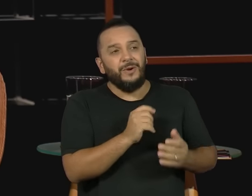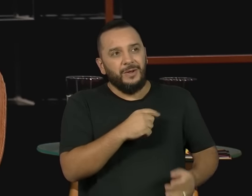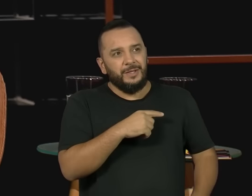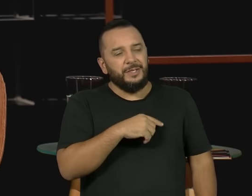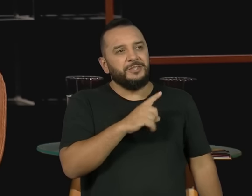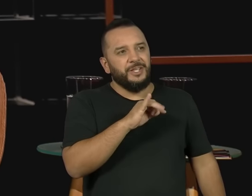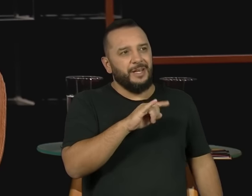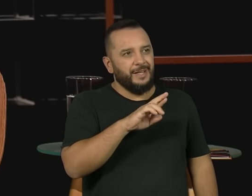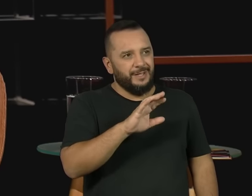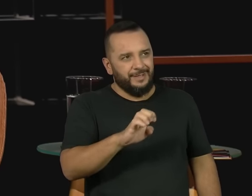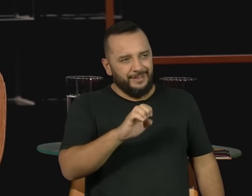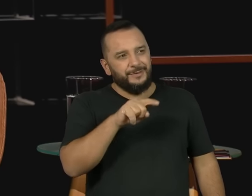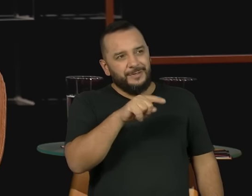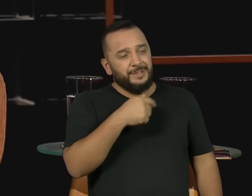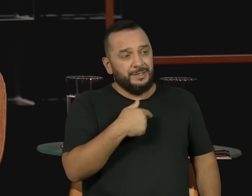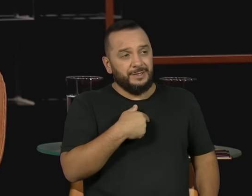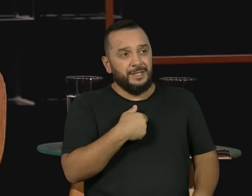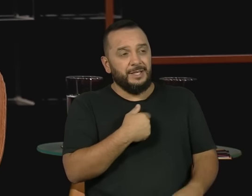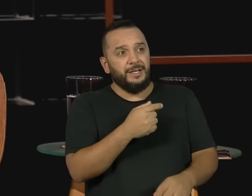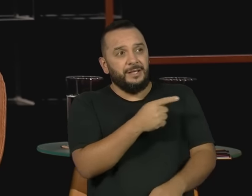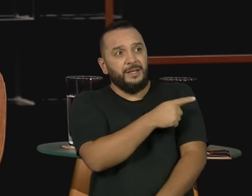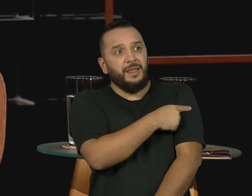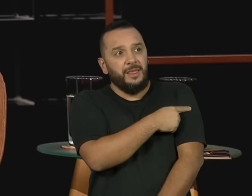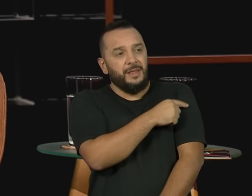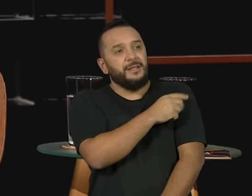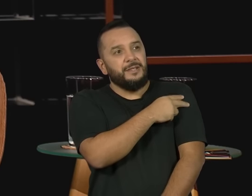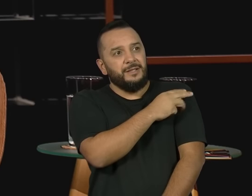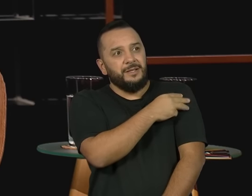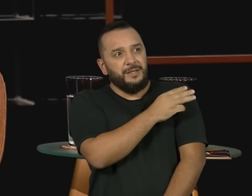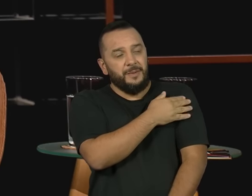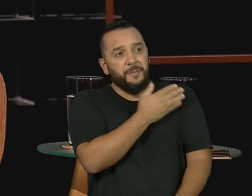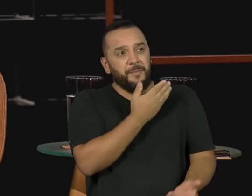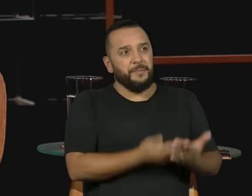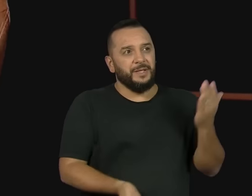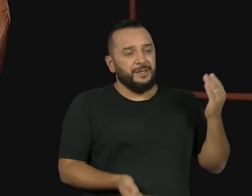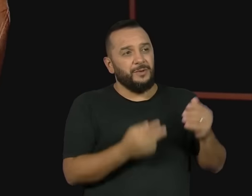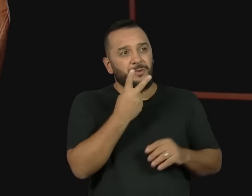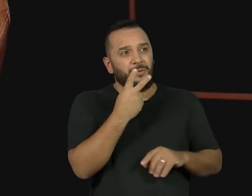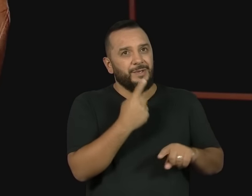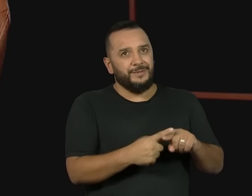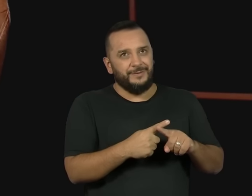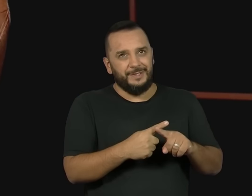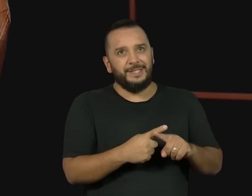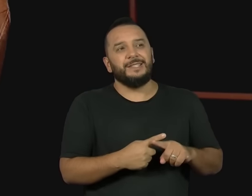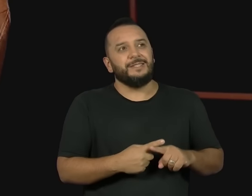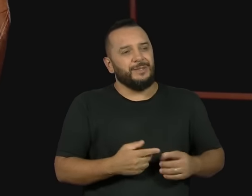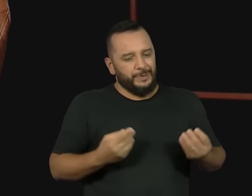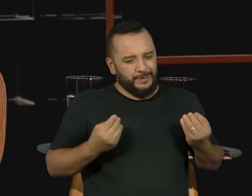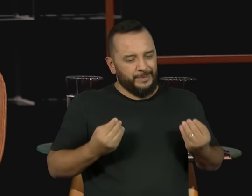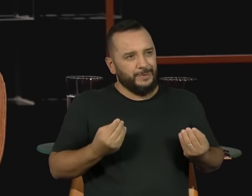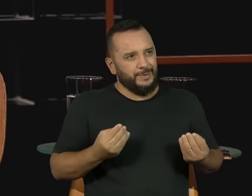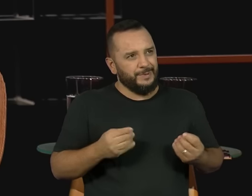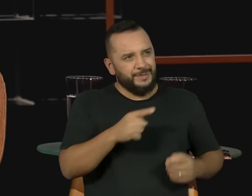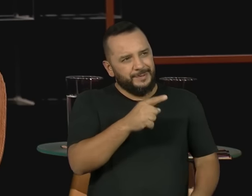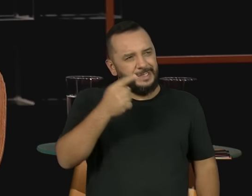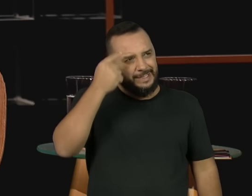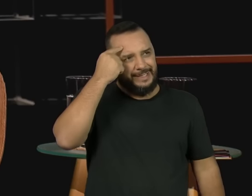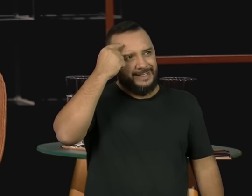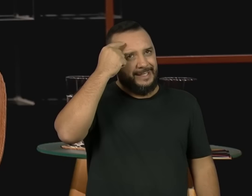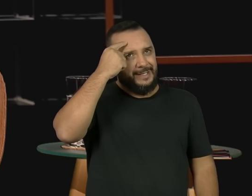né? Repetiu de ano 2 vezes, Costanza. Que